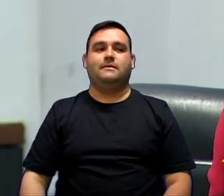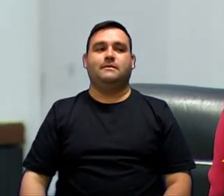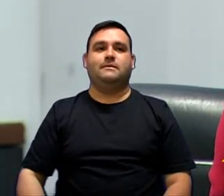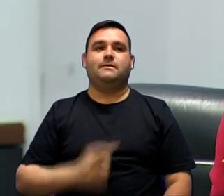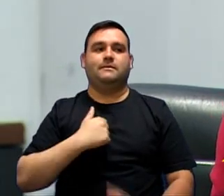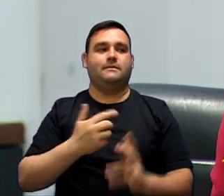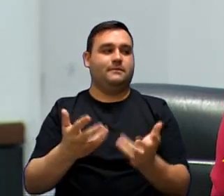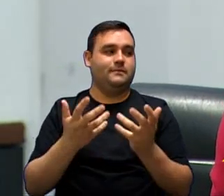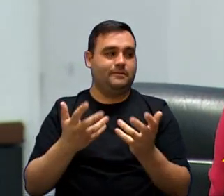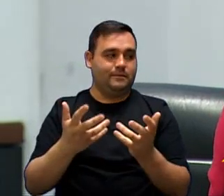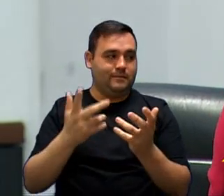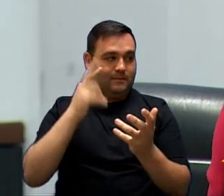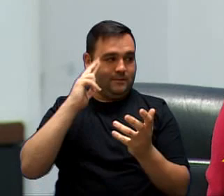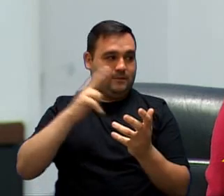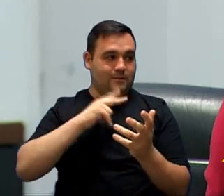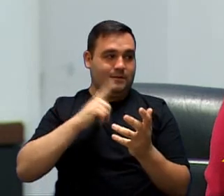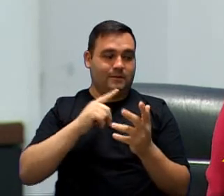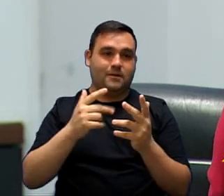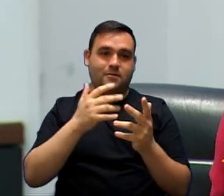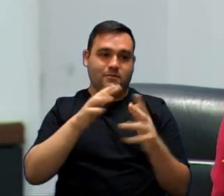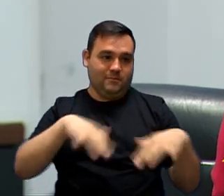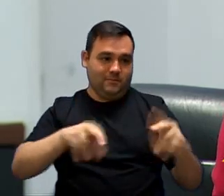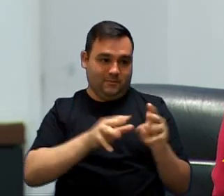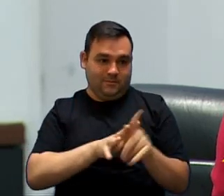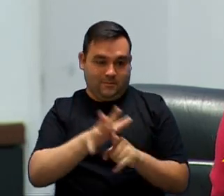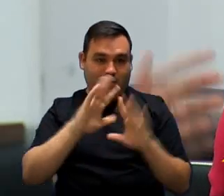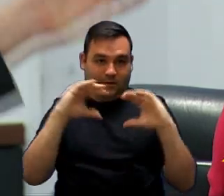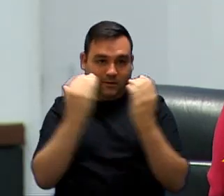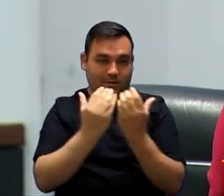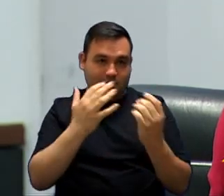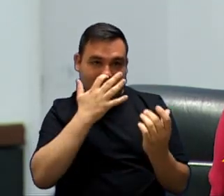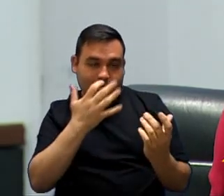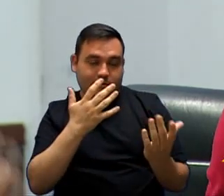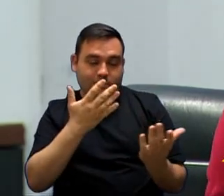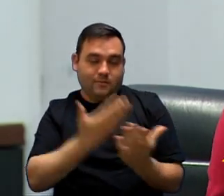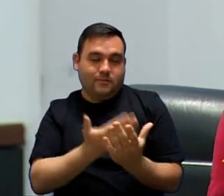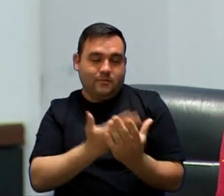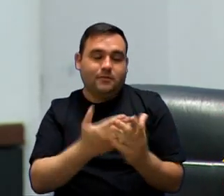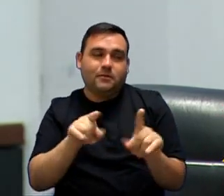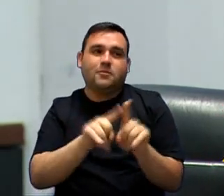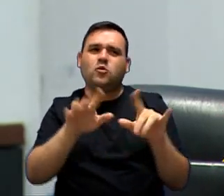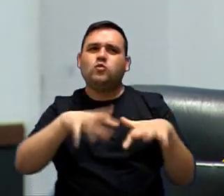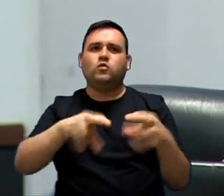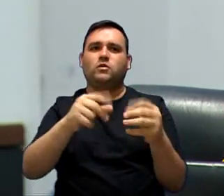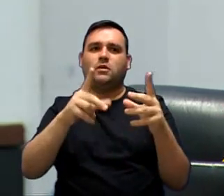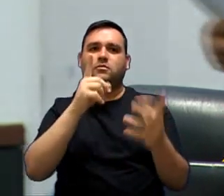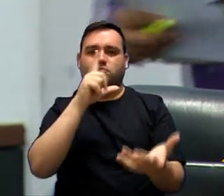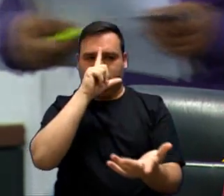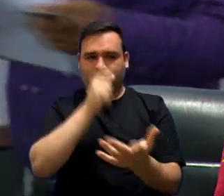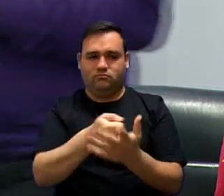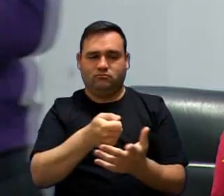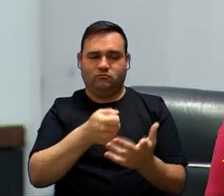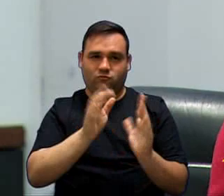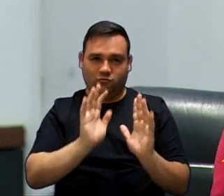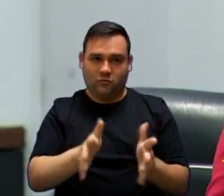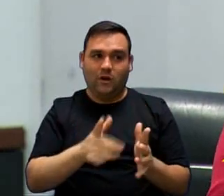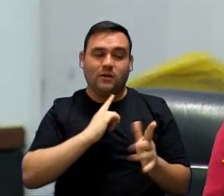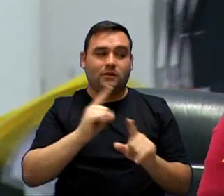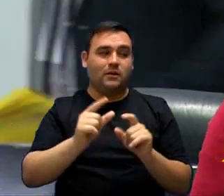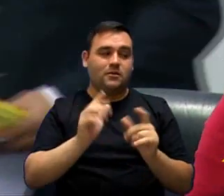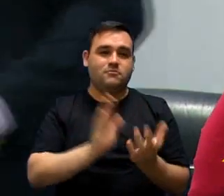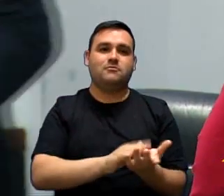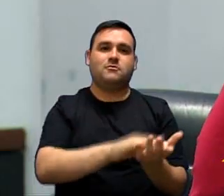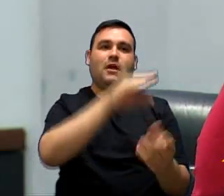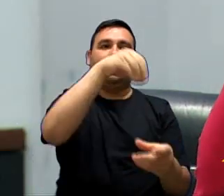Eu gostaria que o senhor passasse a apreciação do plenário e que, do decidido aqui, nós realizássemos uma homenagem dentro